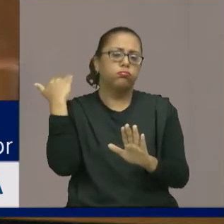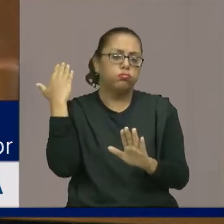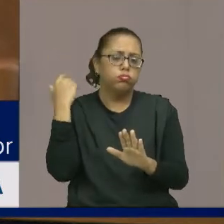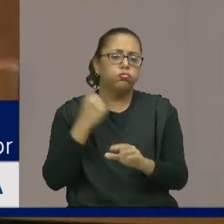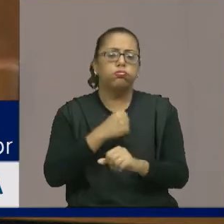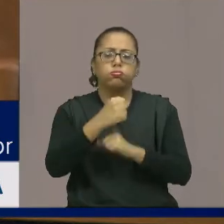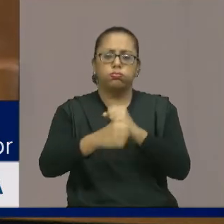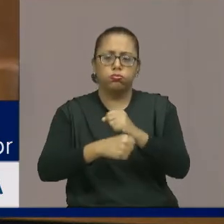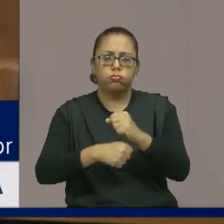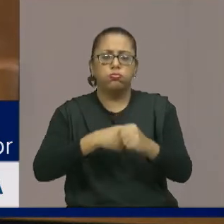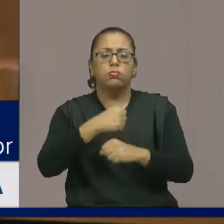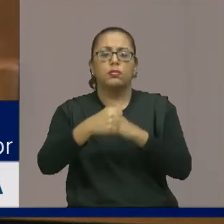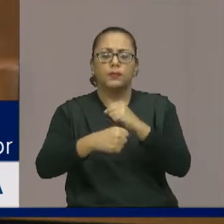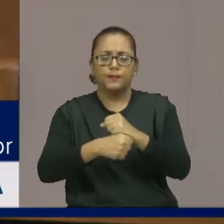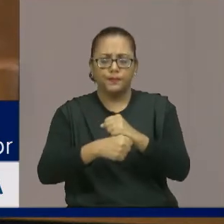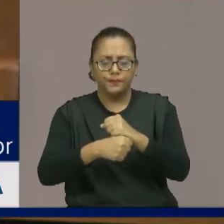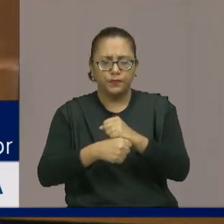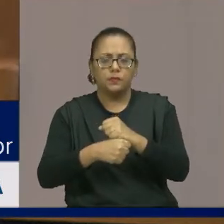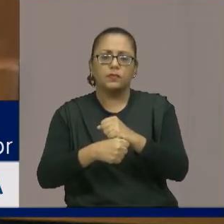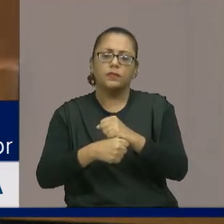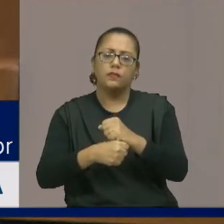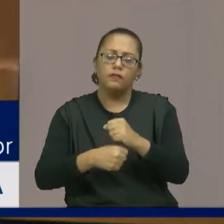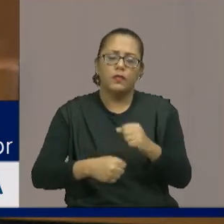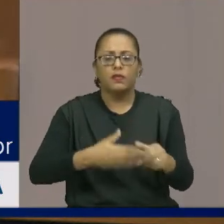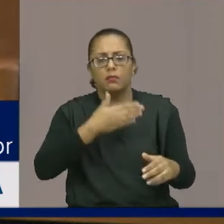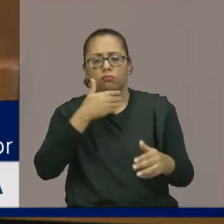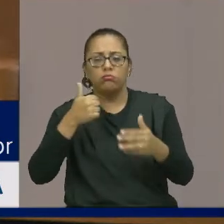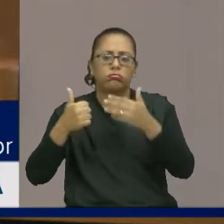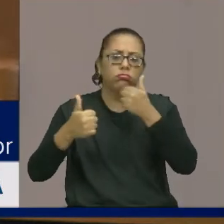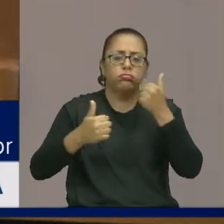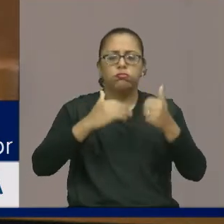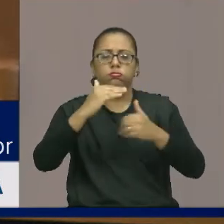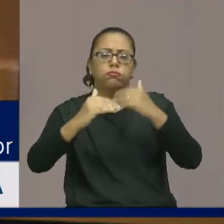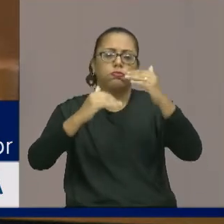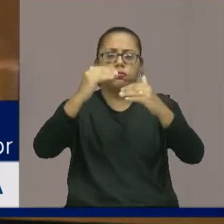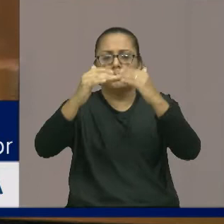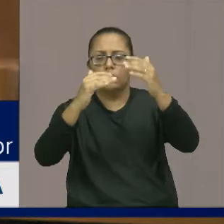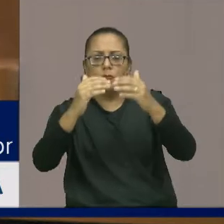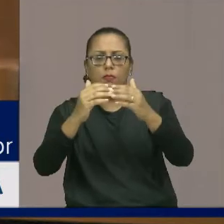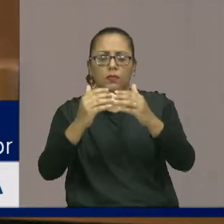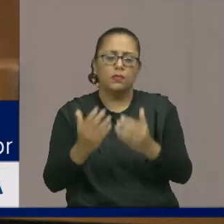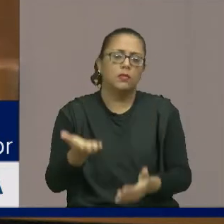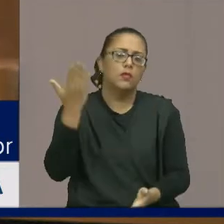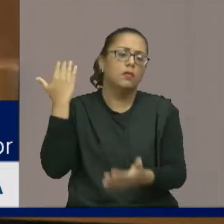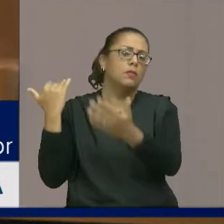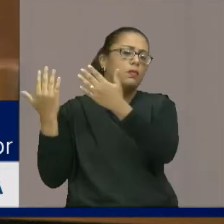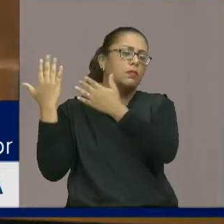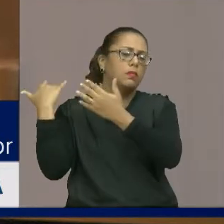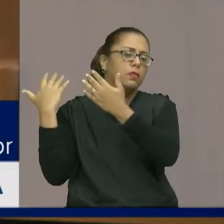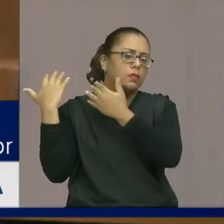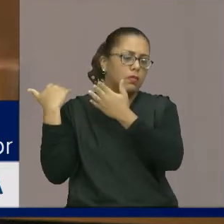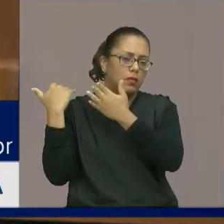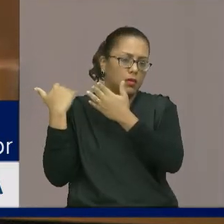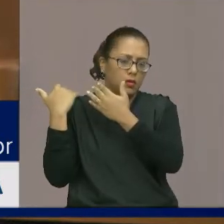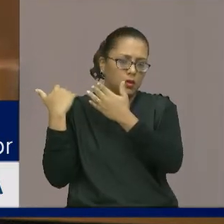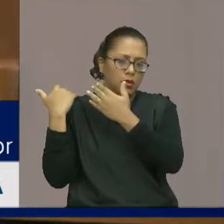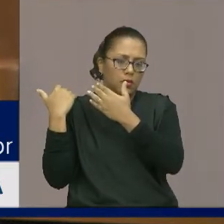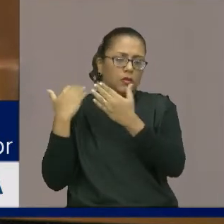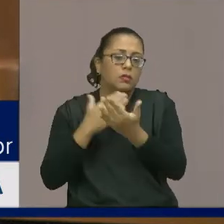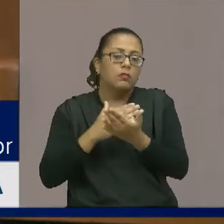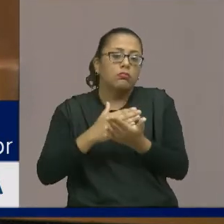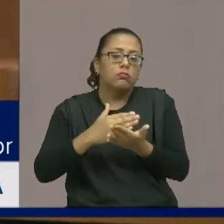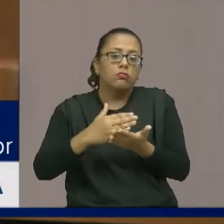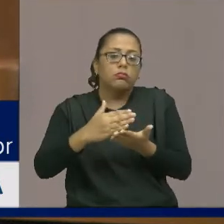foram se aperfeiçoando e nós participamos ativamente, tanto lá atrás, no processo de implantação dessas